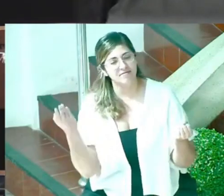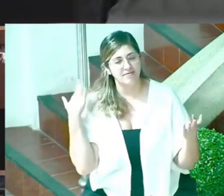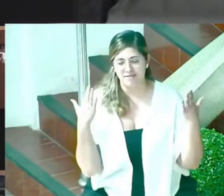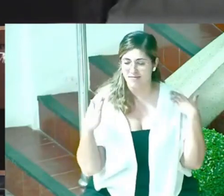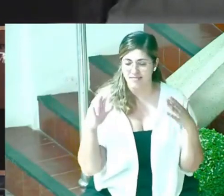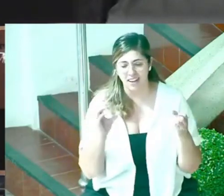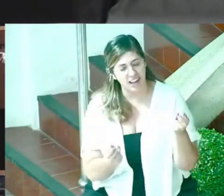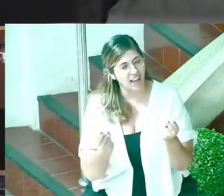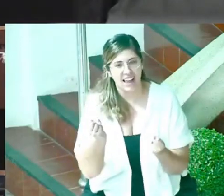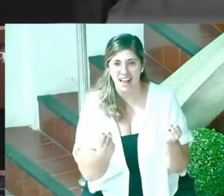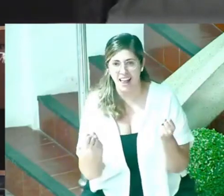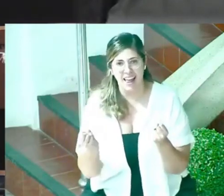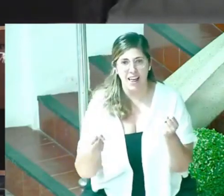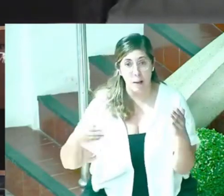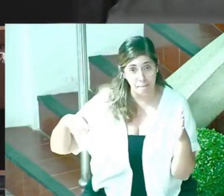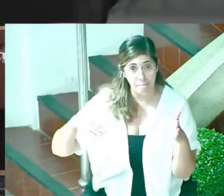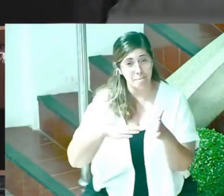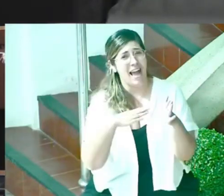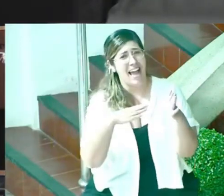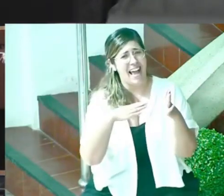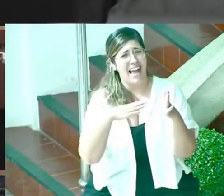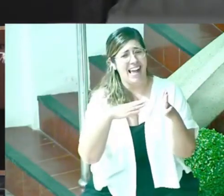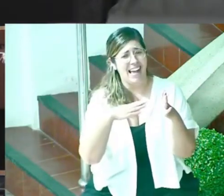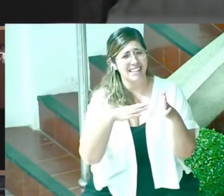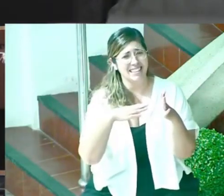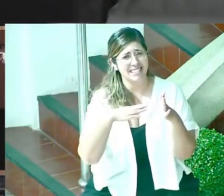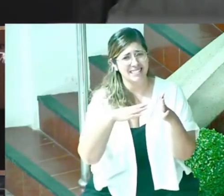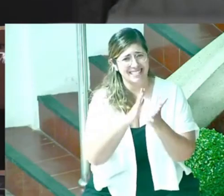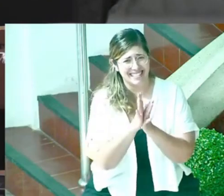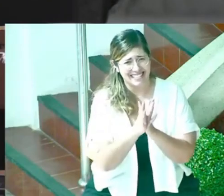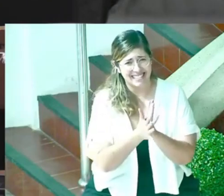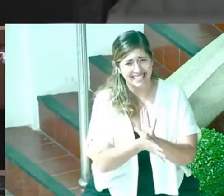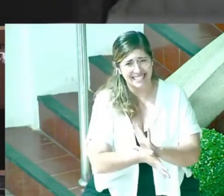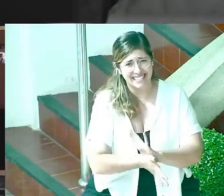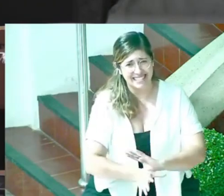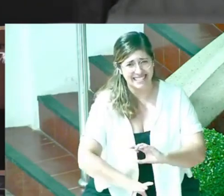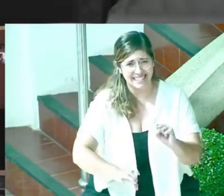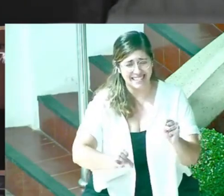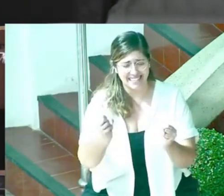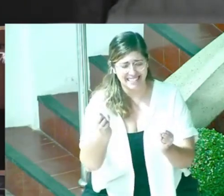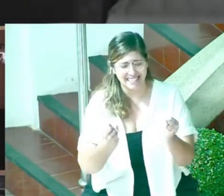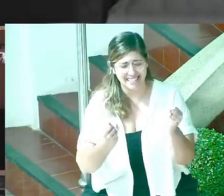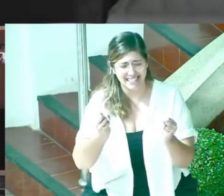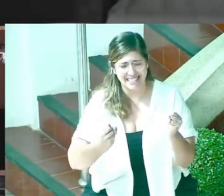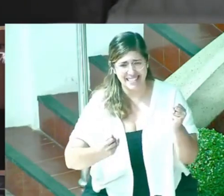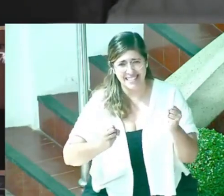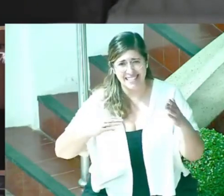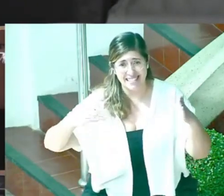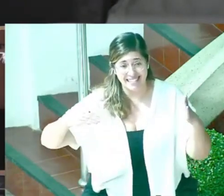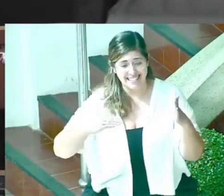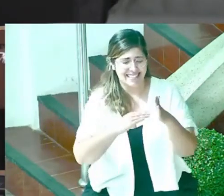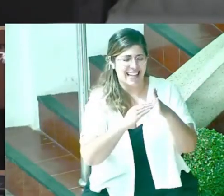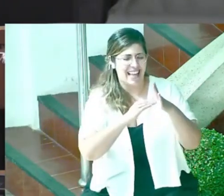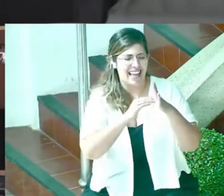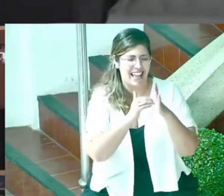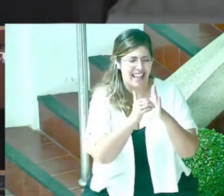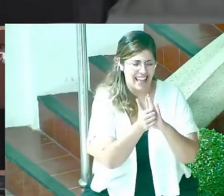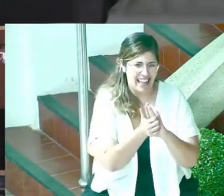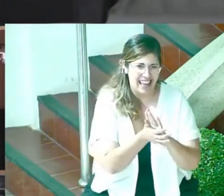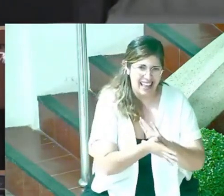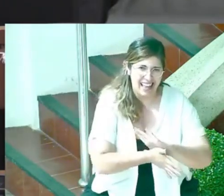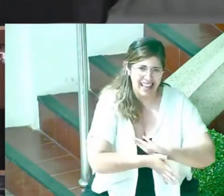prêmio para a nossa obra de perdoar outros. Isso colocaria